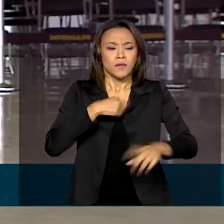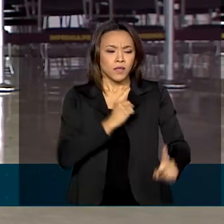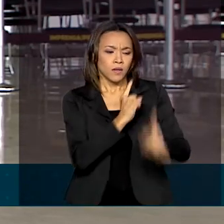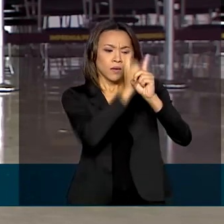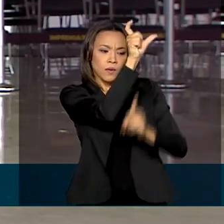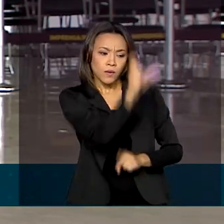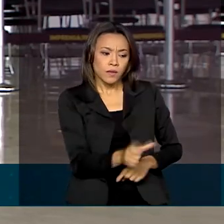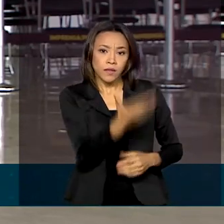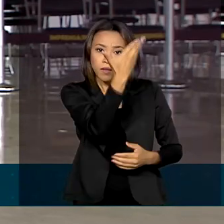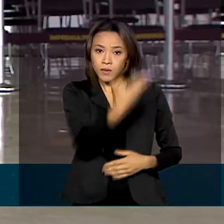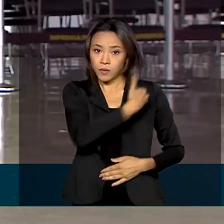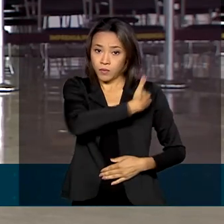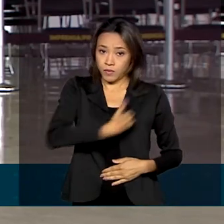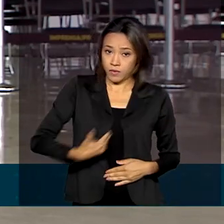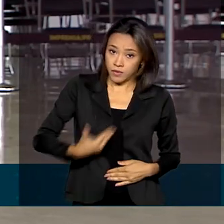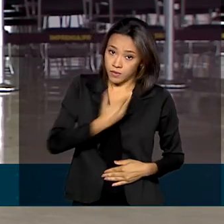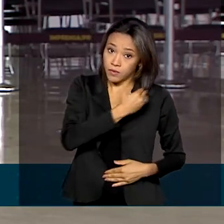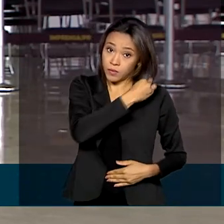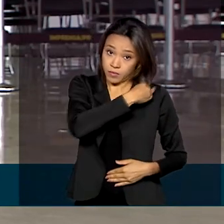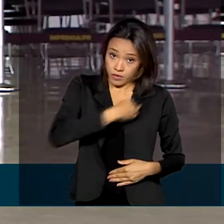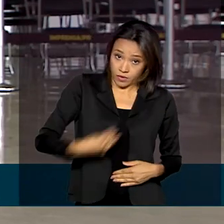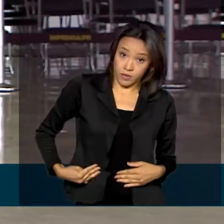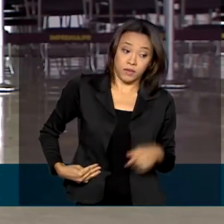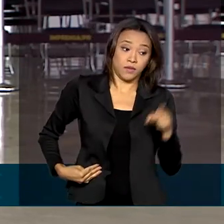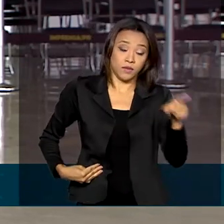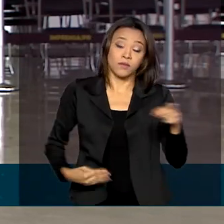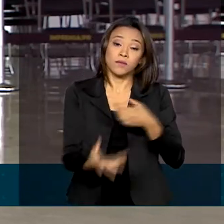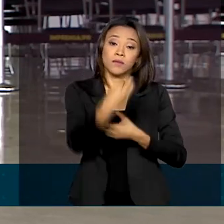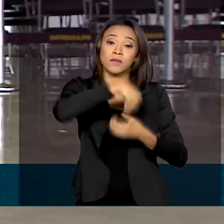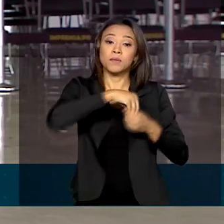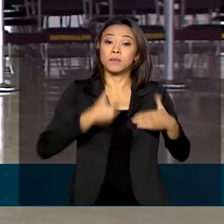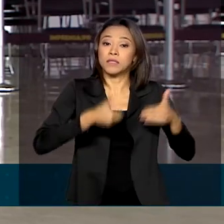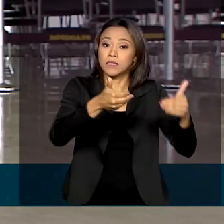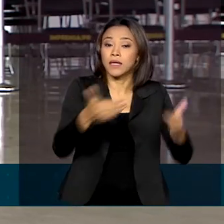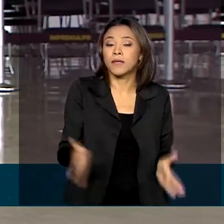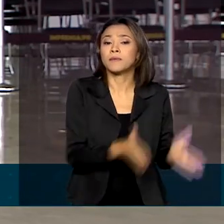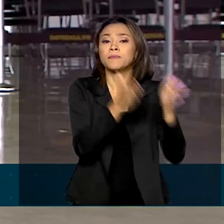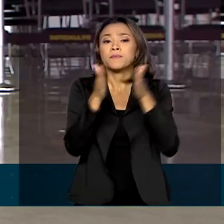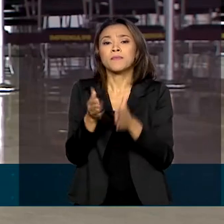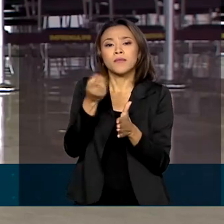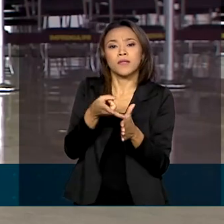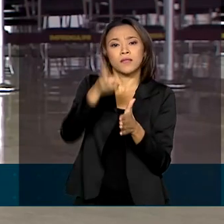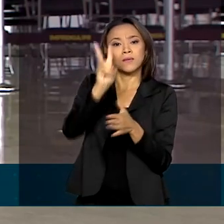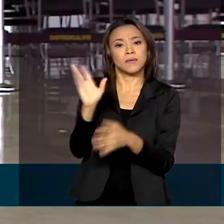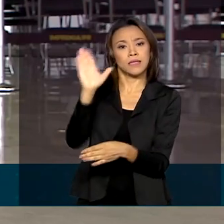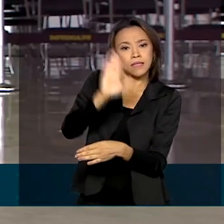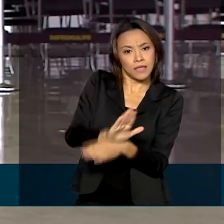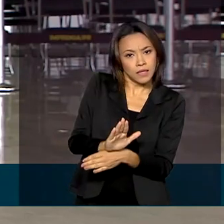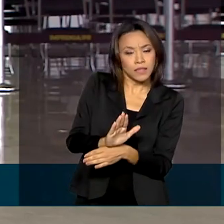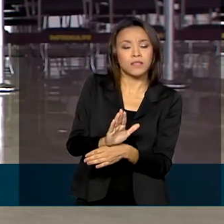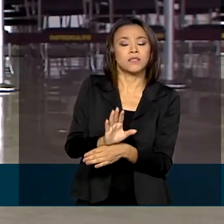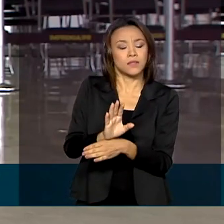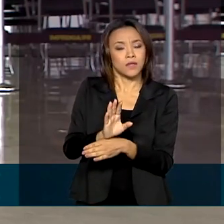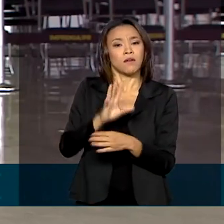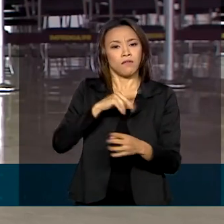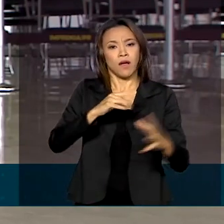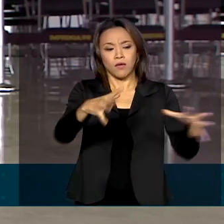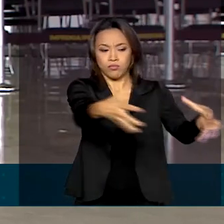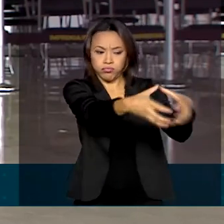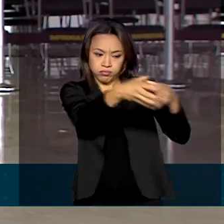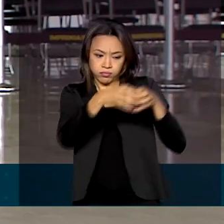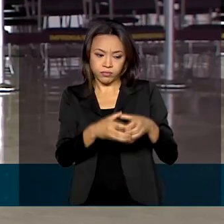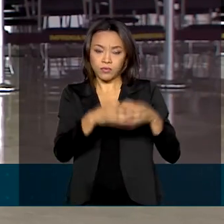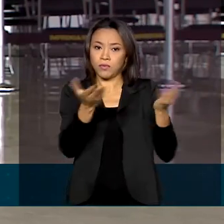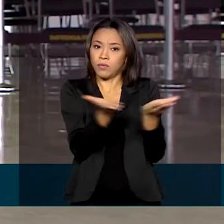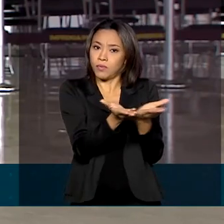Eduardo Pazuello, lá na sede do Ministério. No começo da tarde, às 2 horas, se encontrará com evangélicos e no fim do